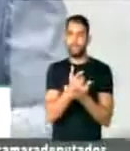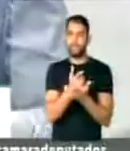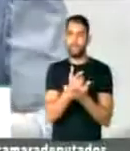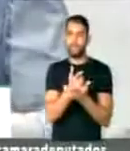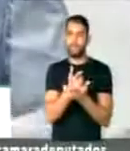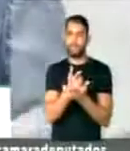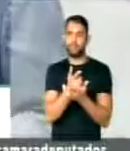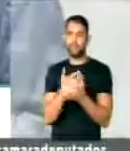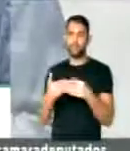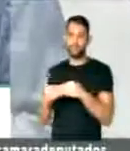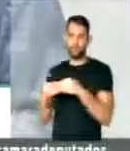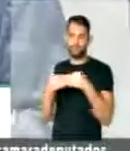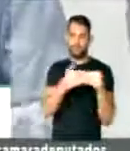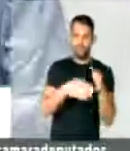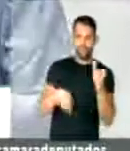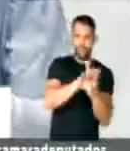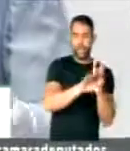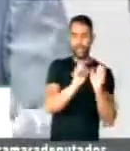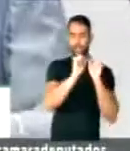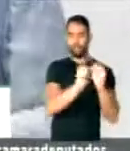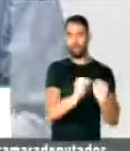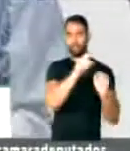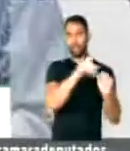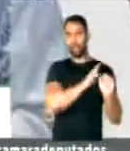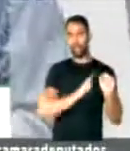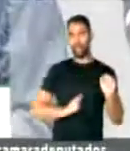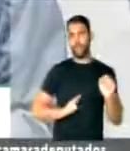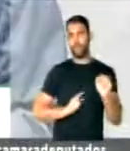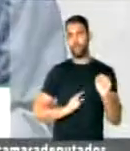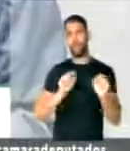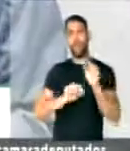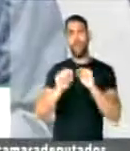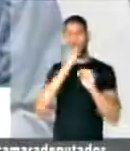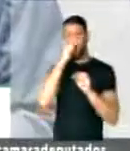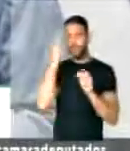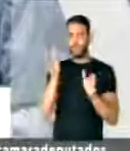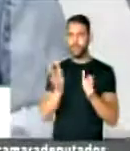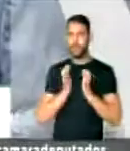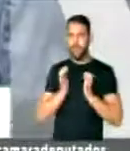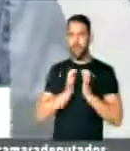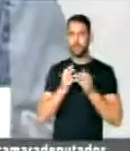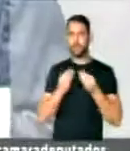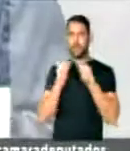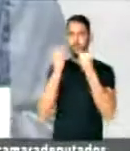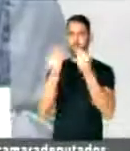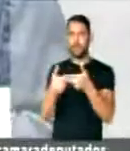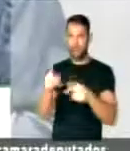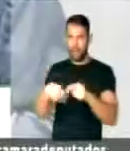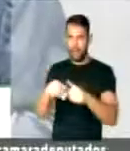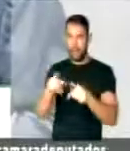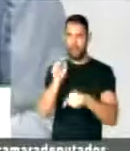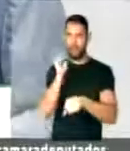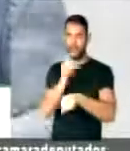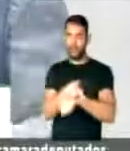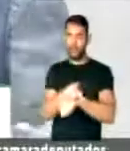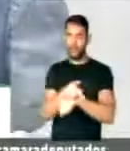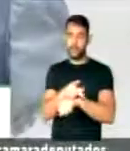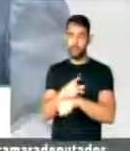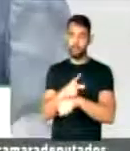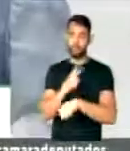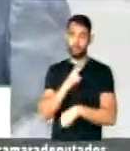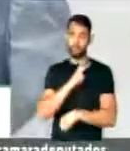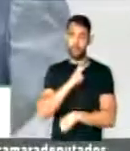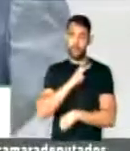a sua ida para o governo, que é, ou seja, entregar a previdência